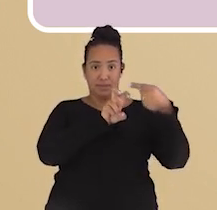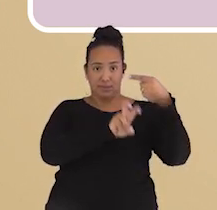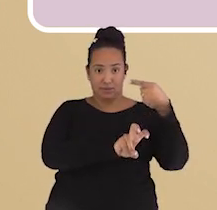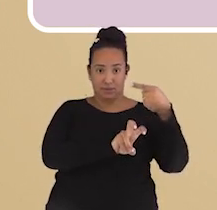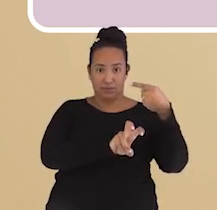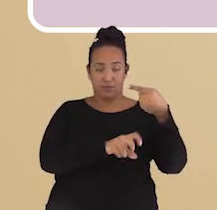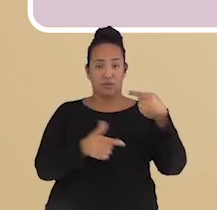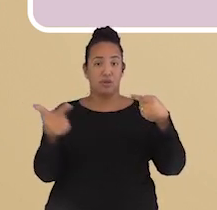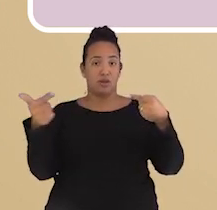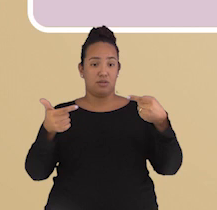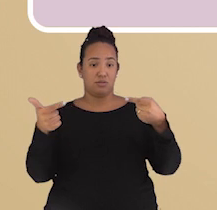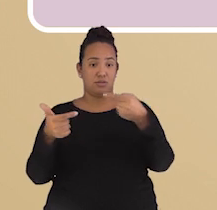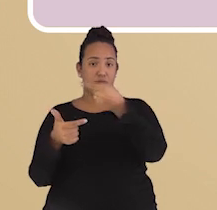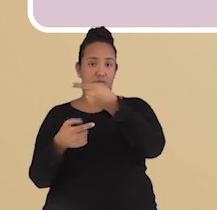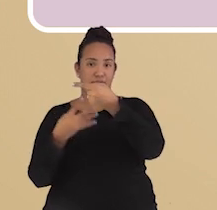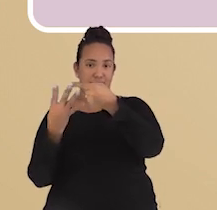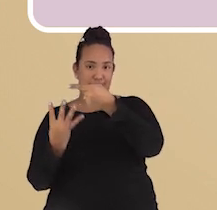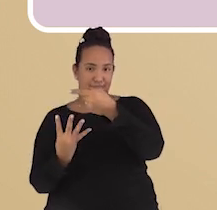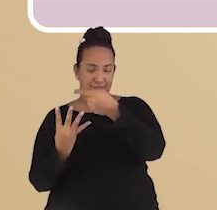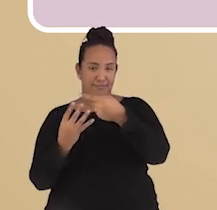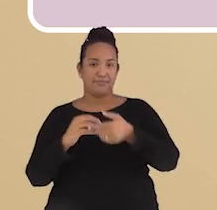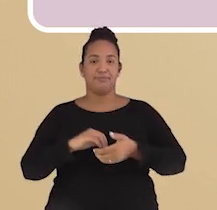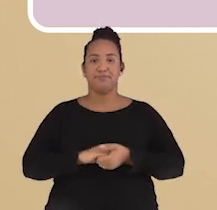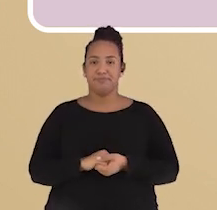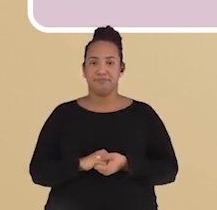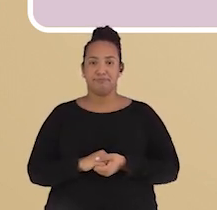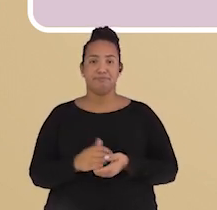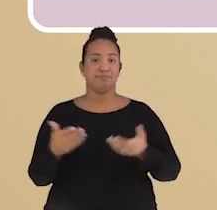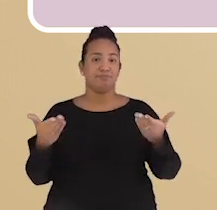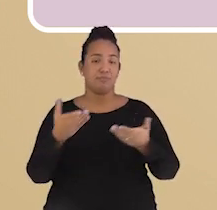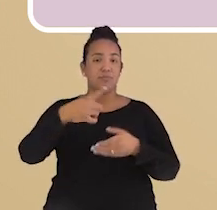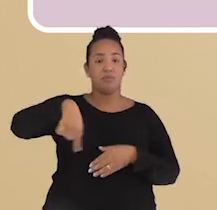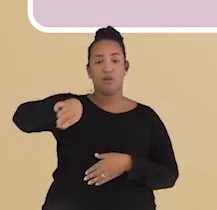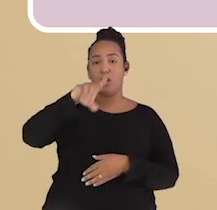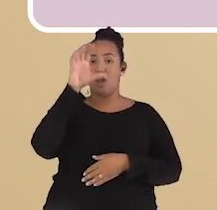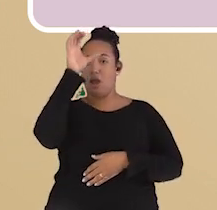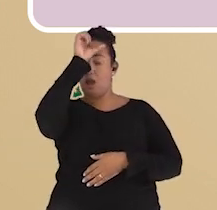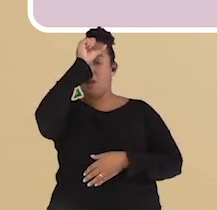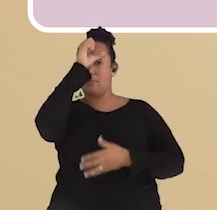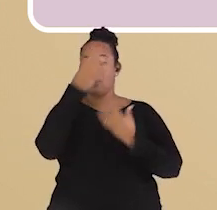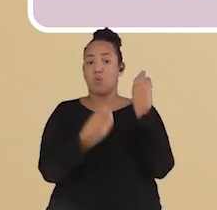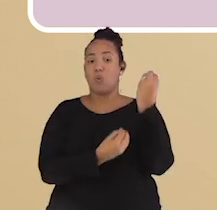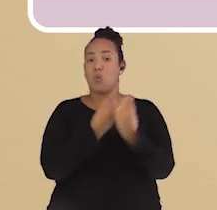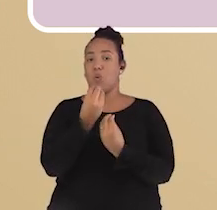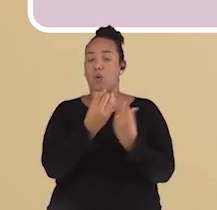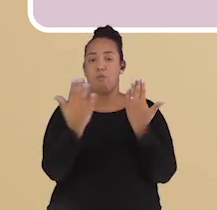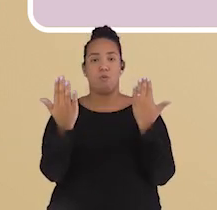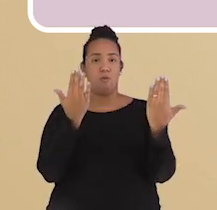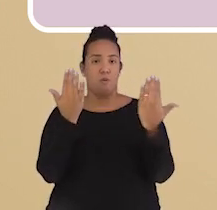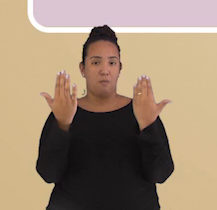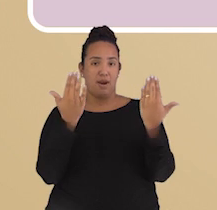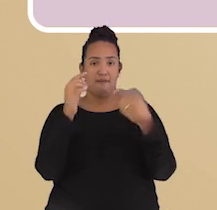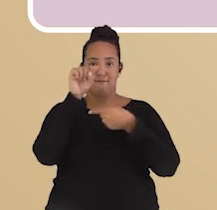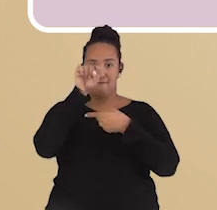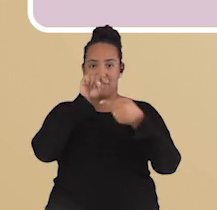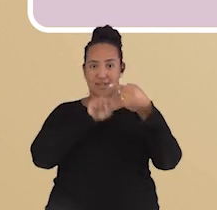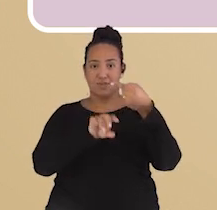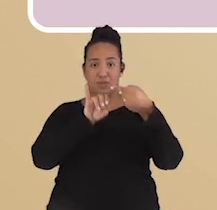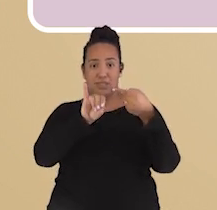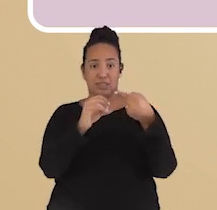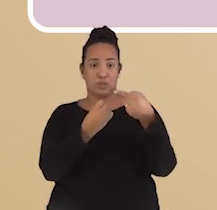outra, o denominador é 4. Vamos aprender como fazemos para comparar frações com